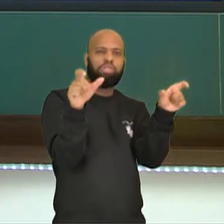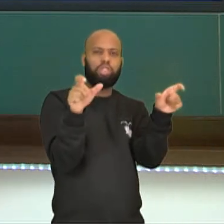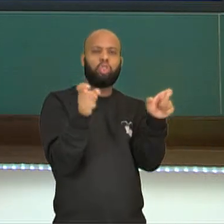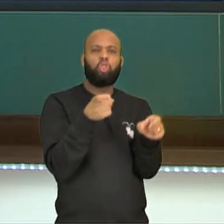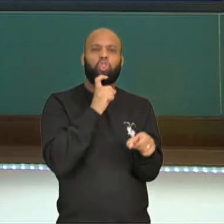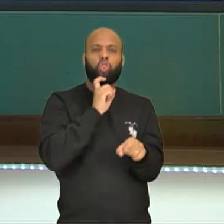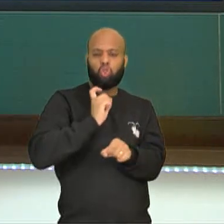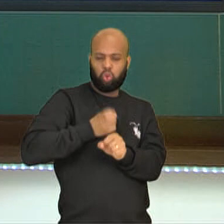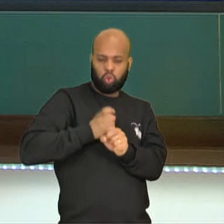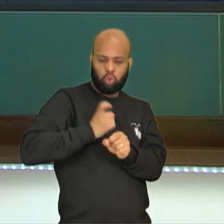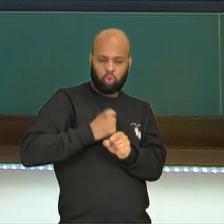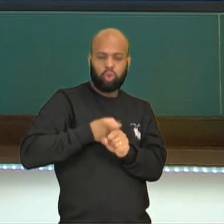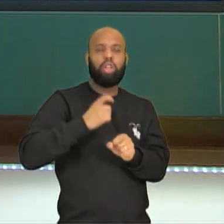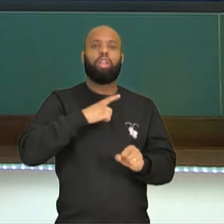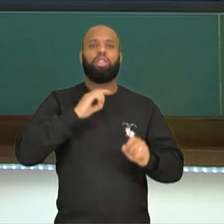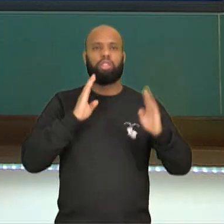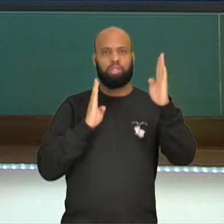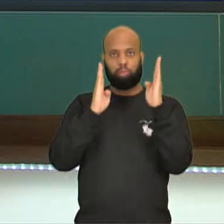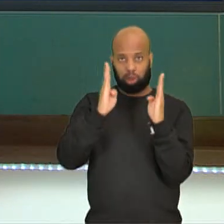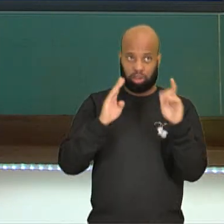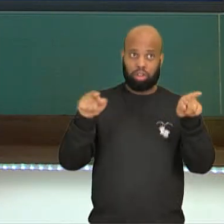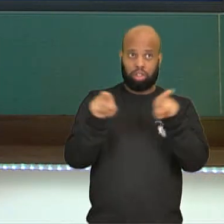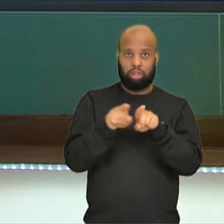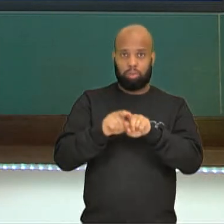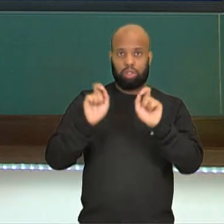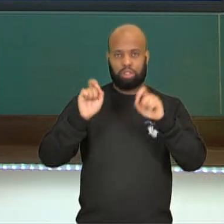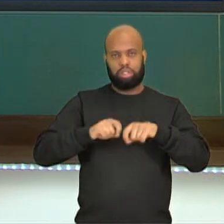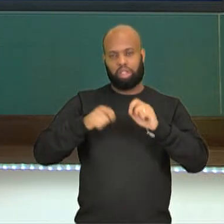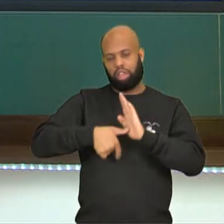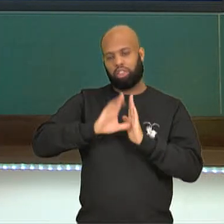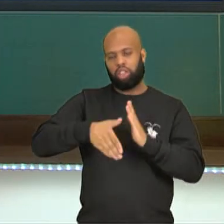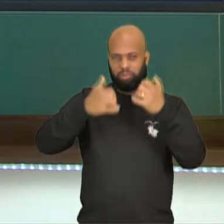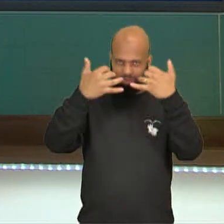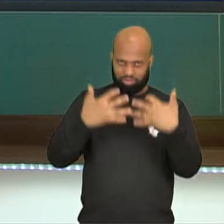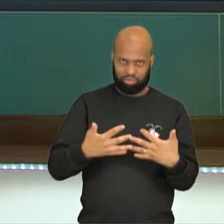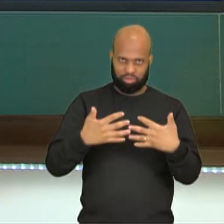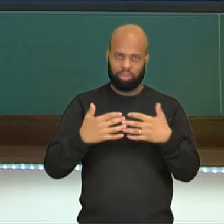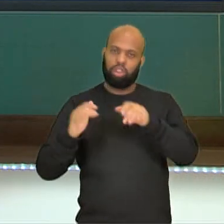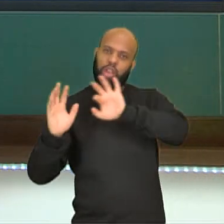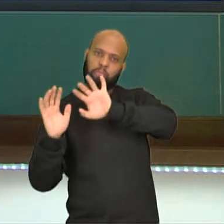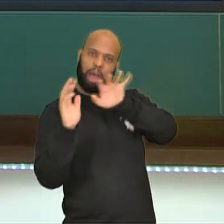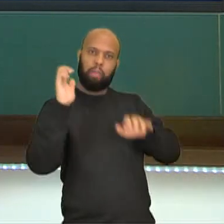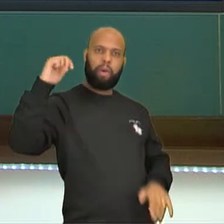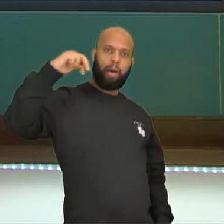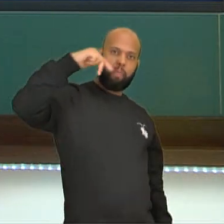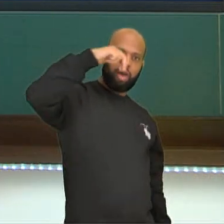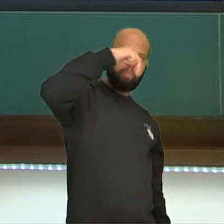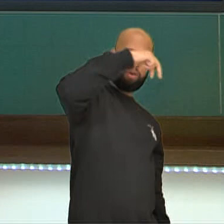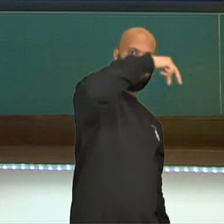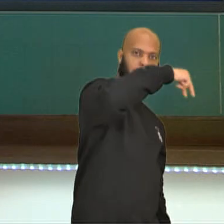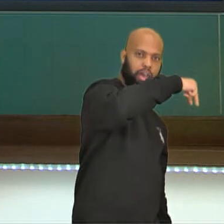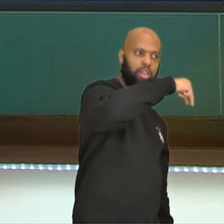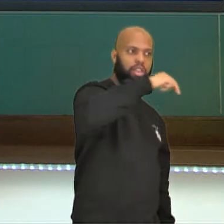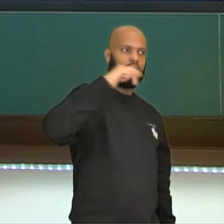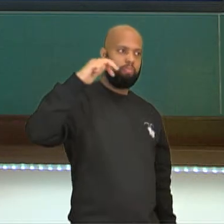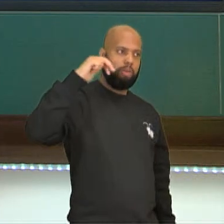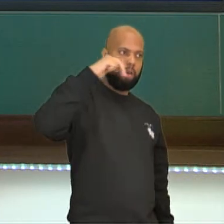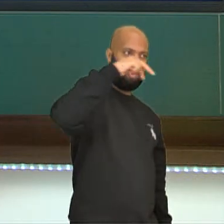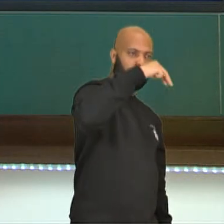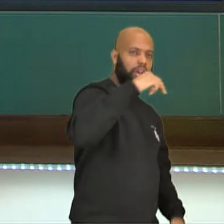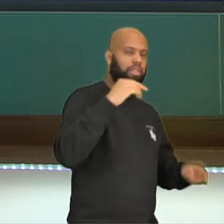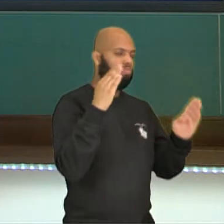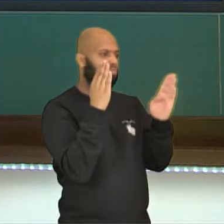em um determinado período do ano. Ou poderia ser congelado, como o Sr. Roberto explicou, tornando-se uma passagem para caçadores de mamutes